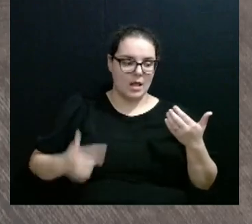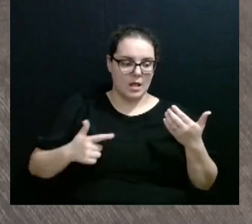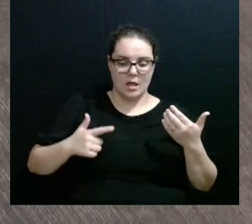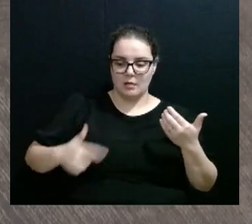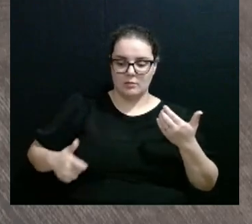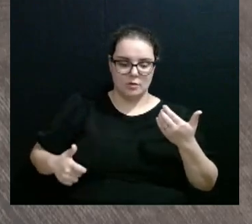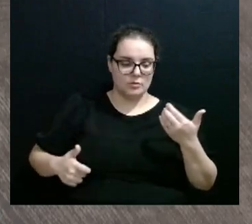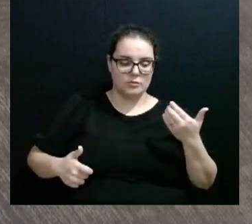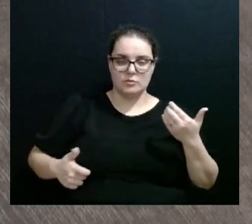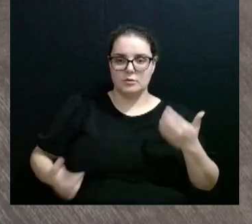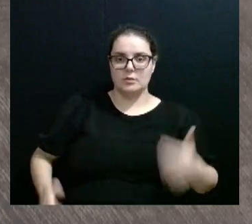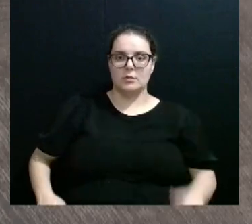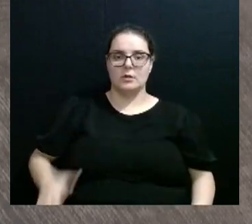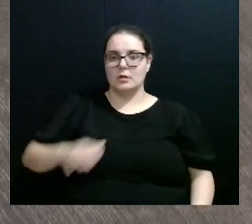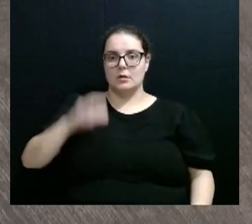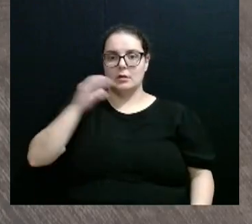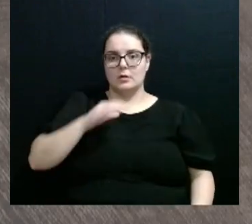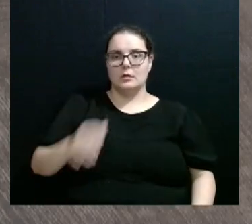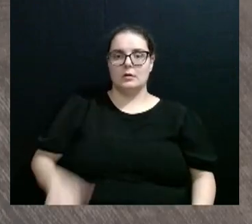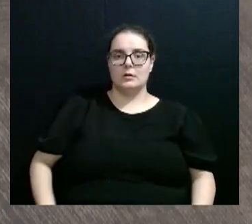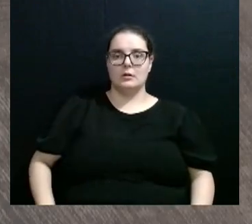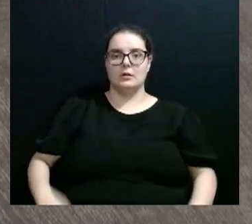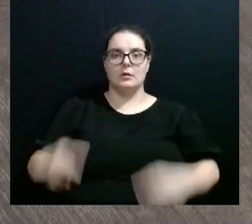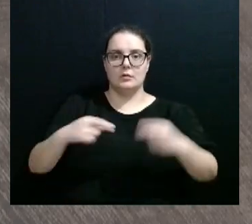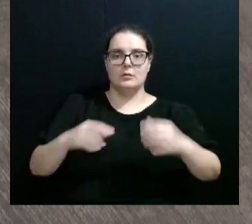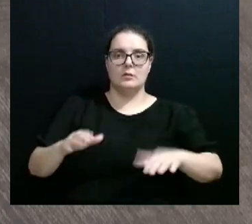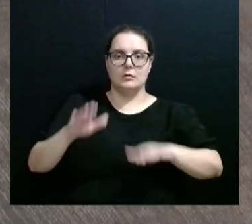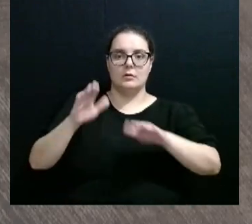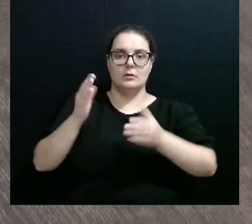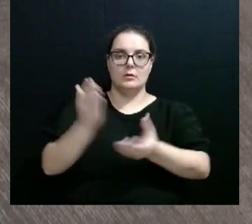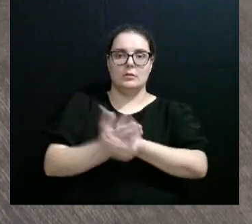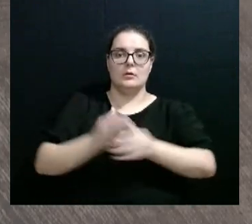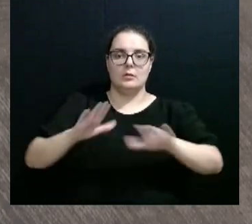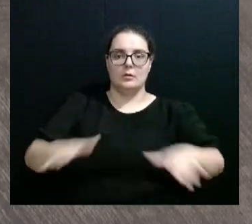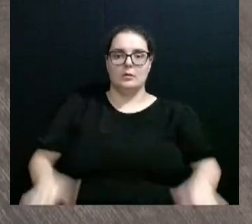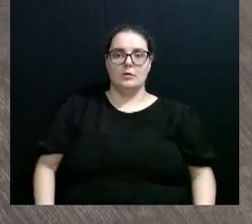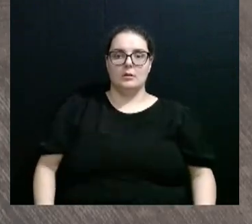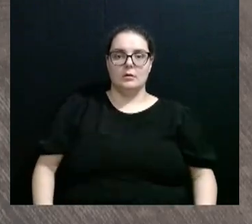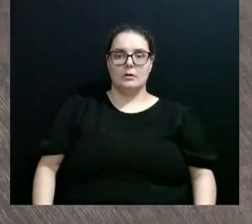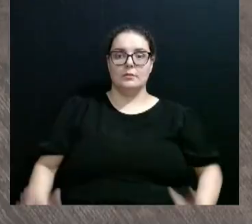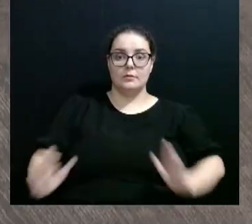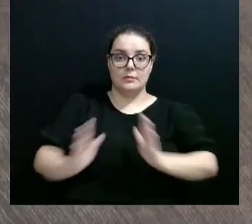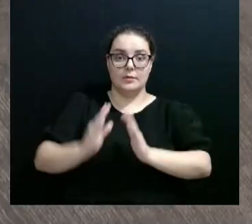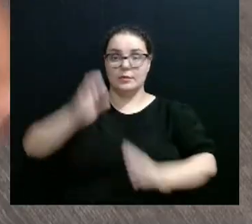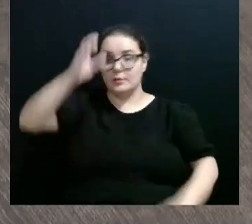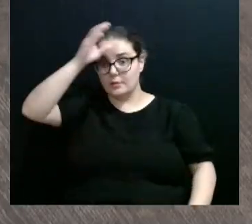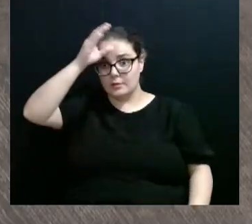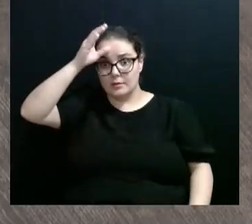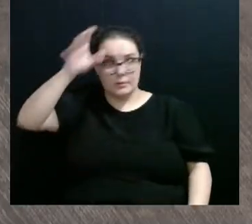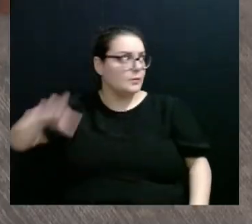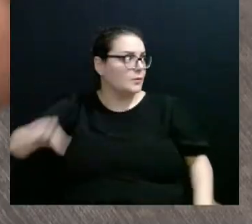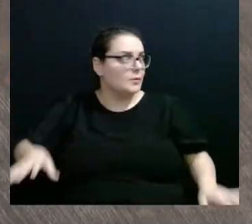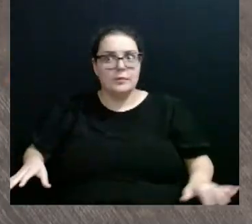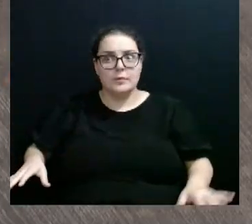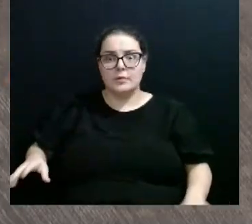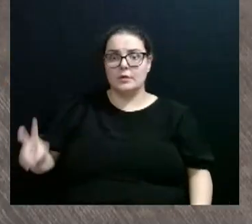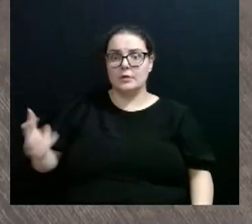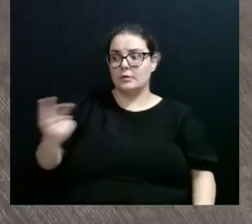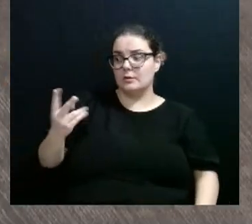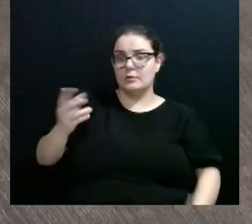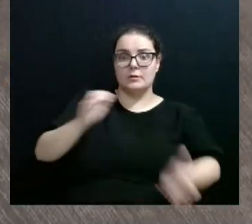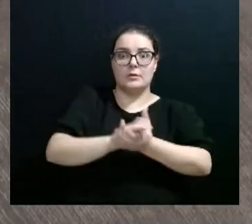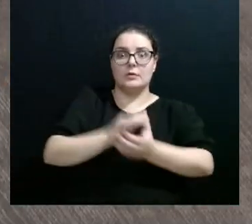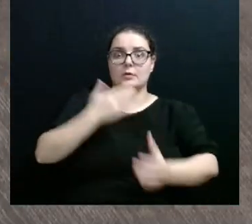já pegou a pasta jogando na mesa, em frente à mesa dos clientes. Os clientes olharam, assim, era um casal, já pediu a conta. Eu falei,